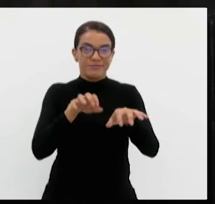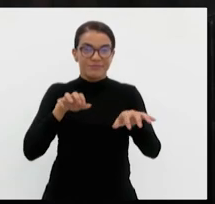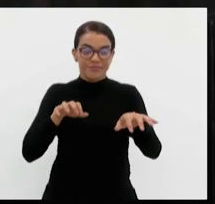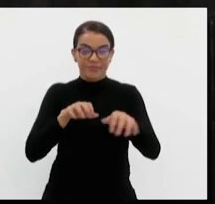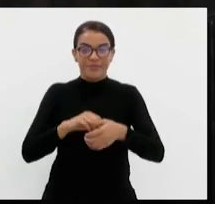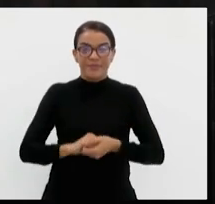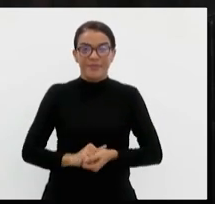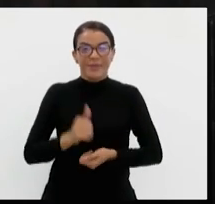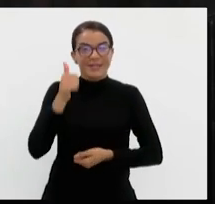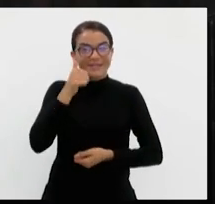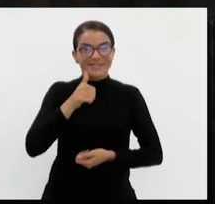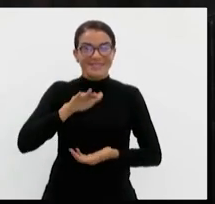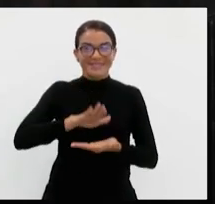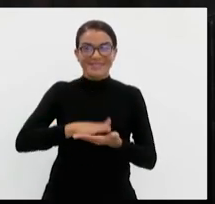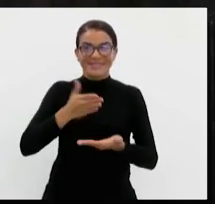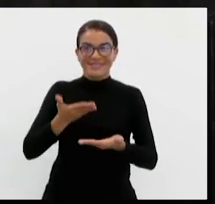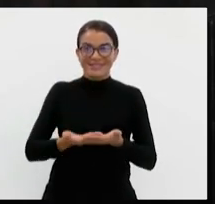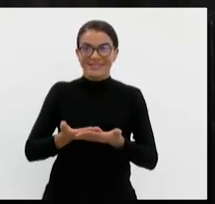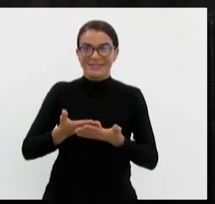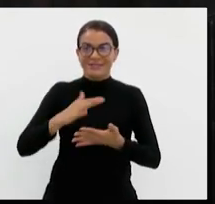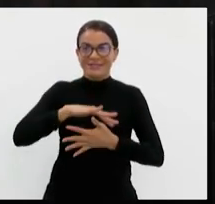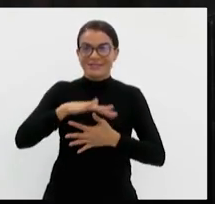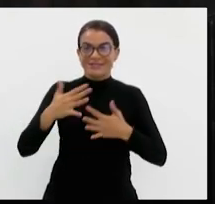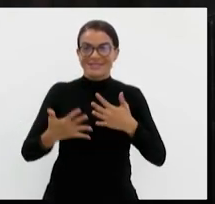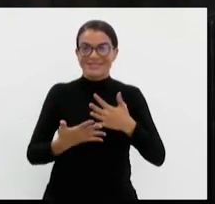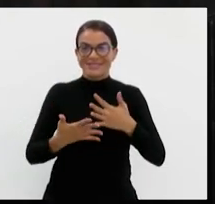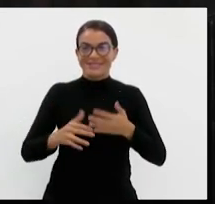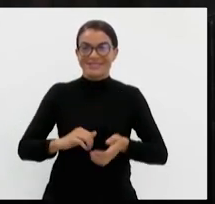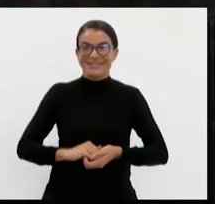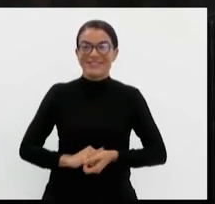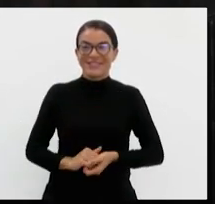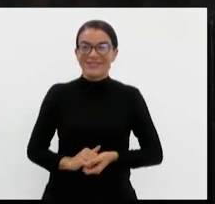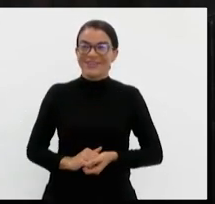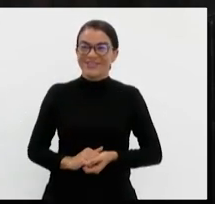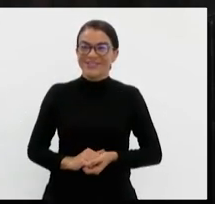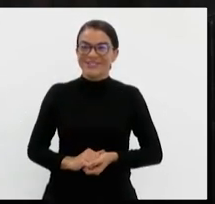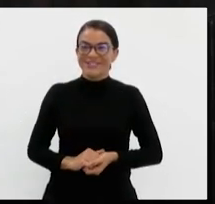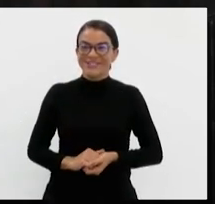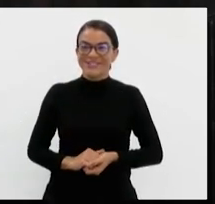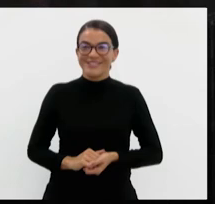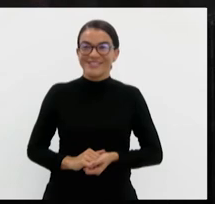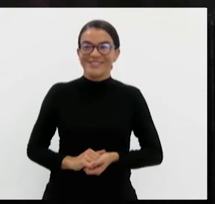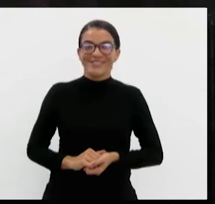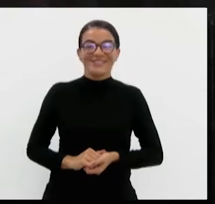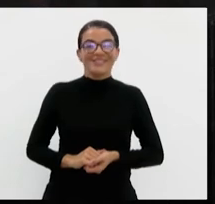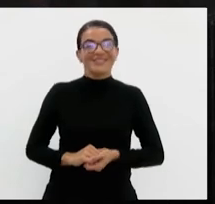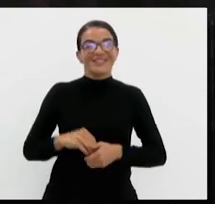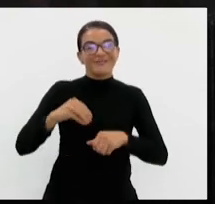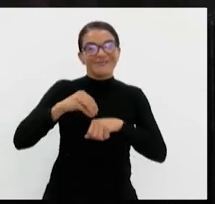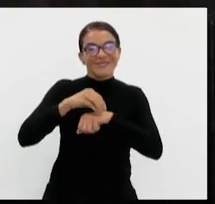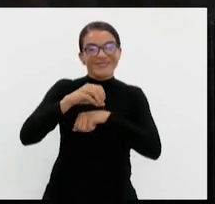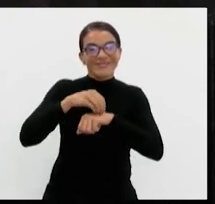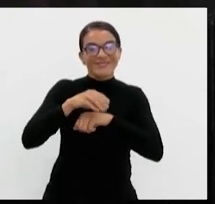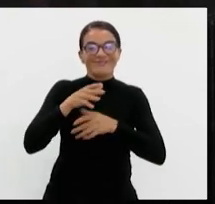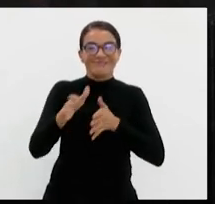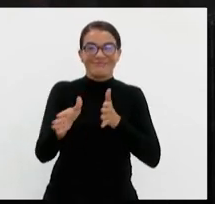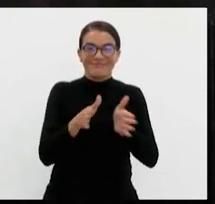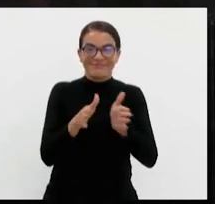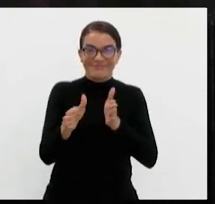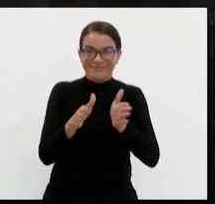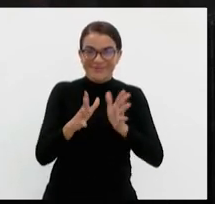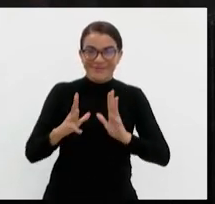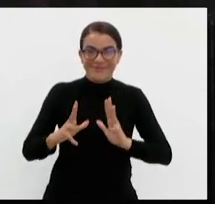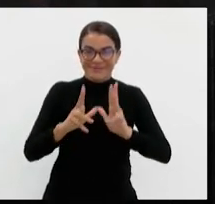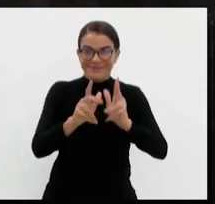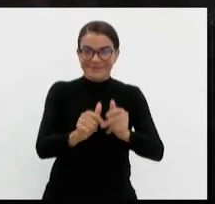senhora intérprete da língua de Libras, que leva a nossa voz aos